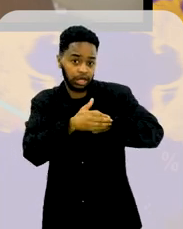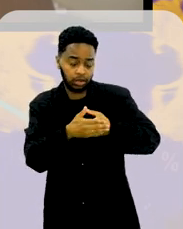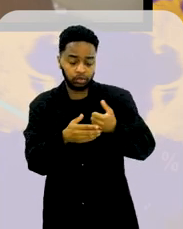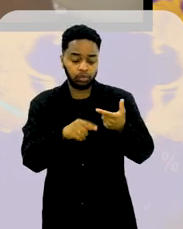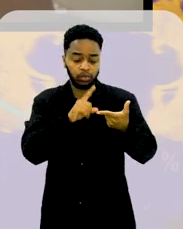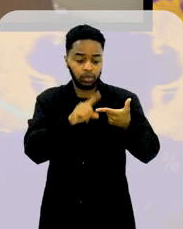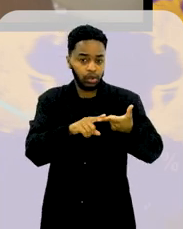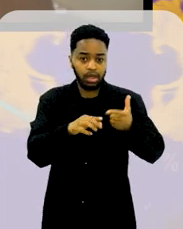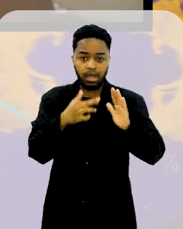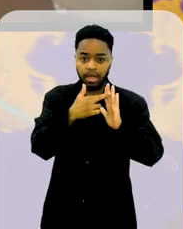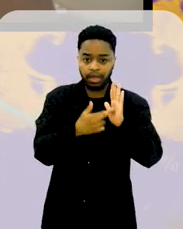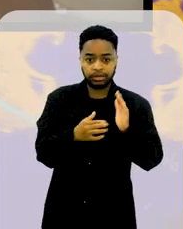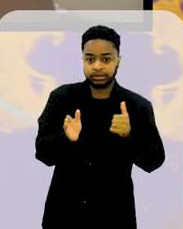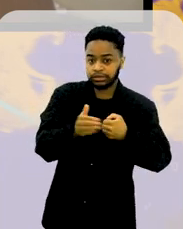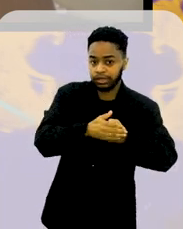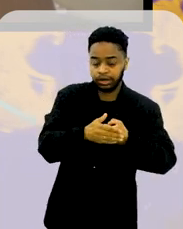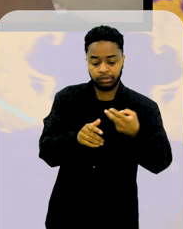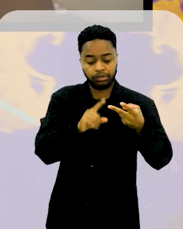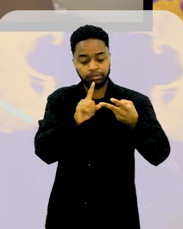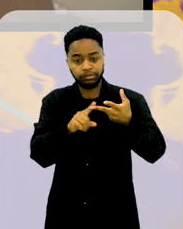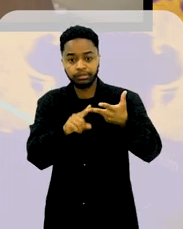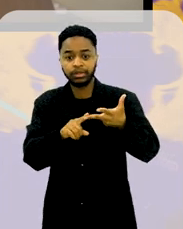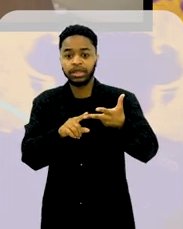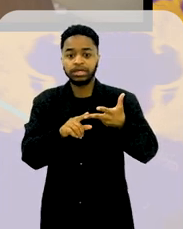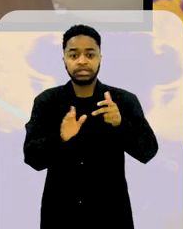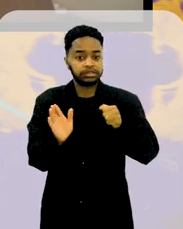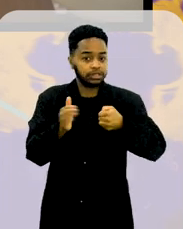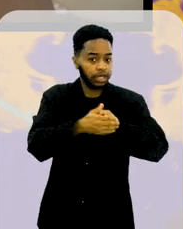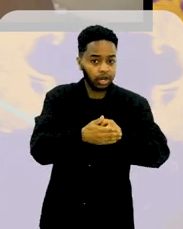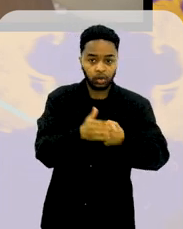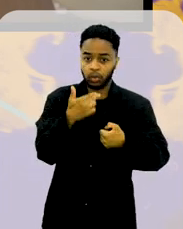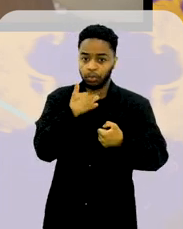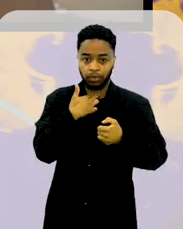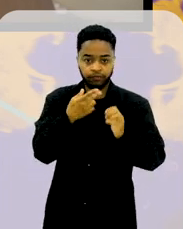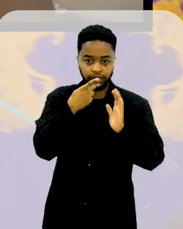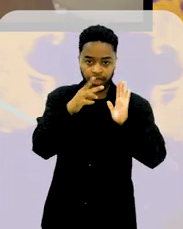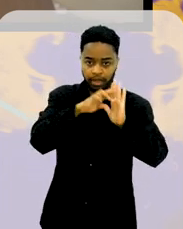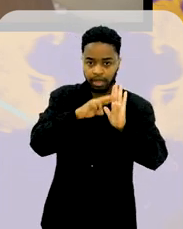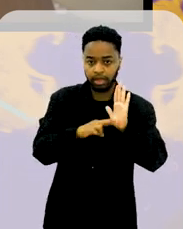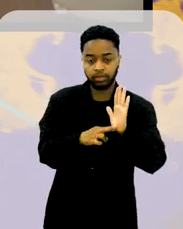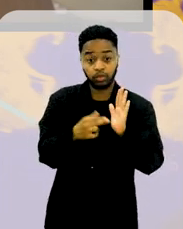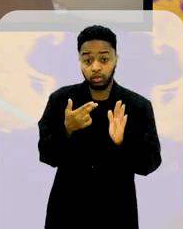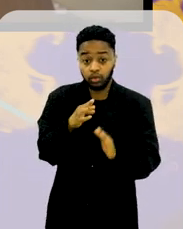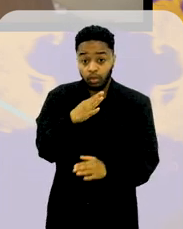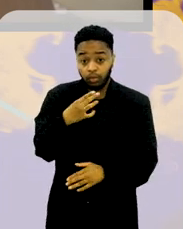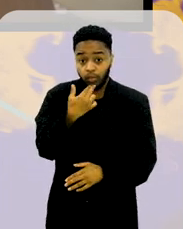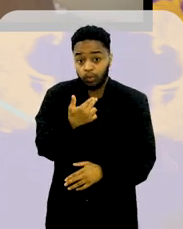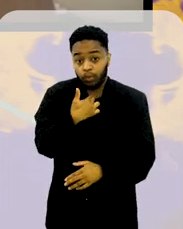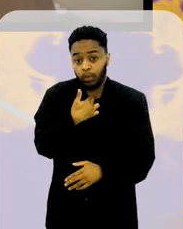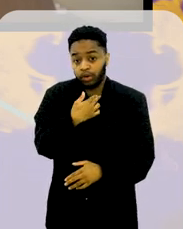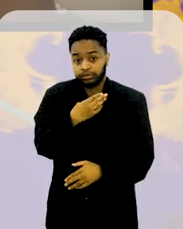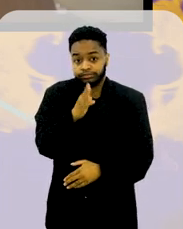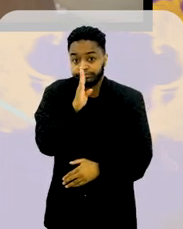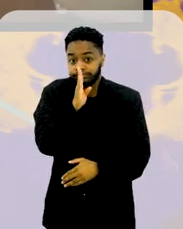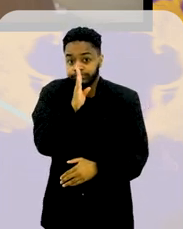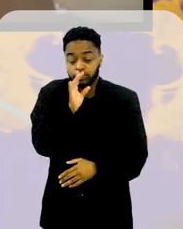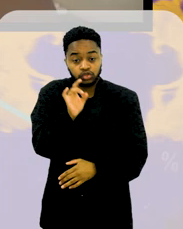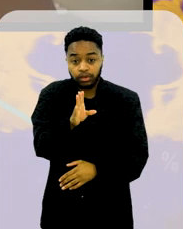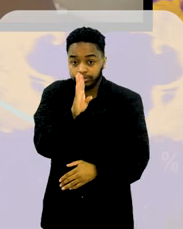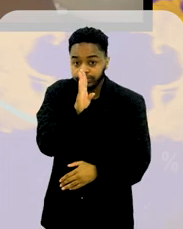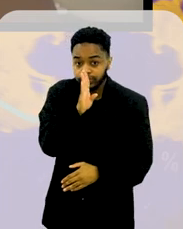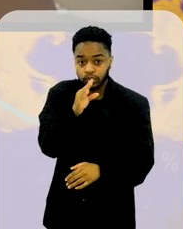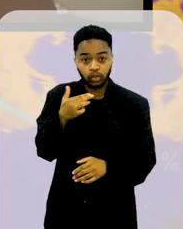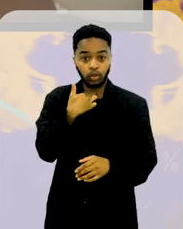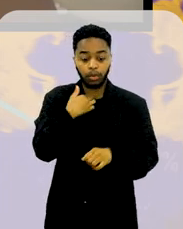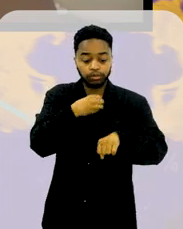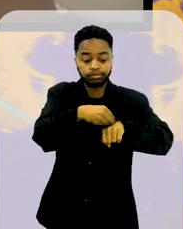segredo também não posso falar dessa cláusula do contrato porque é segredo também não posso falar dessa cláusula do contrato porque é segredo ele não pode falar nada nada que eu